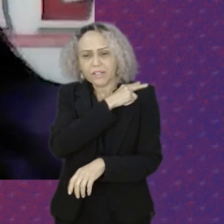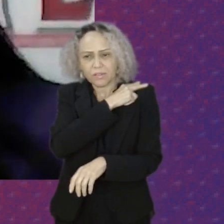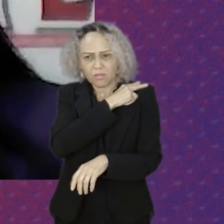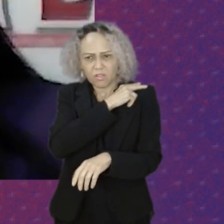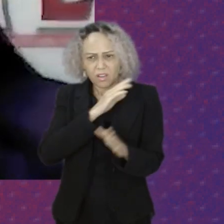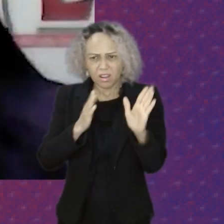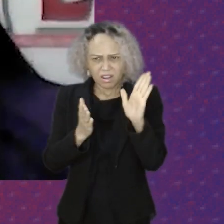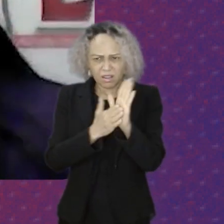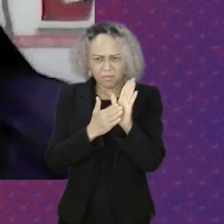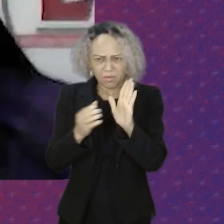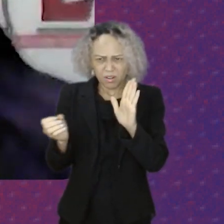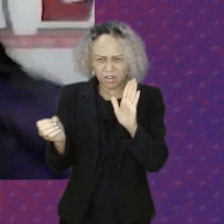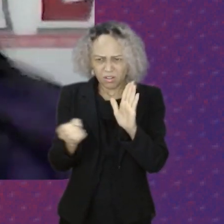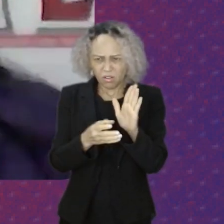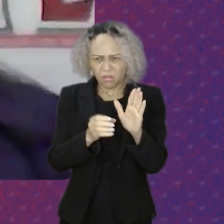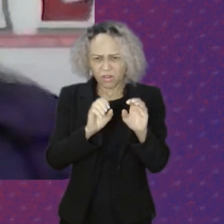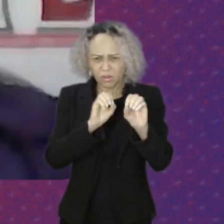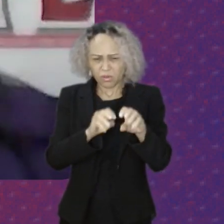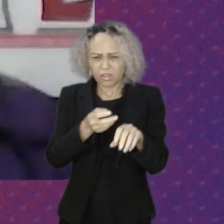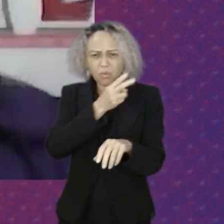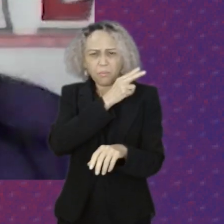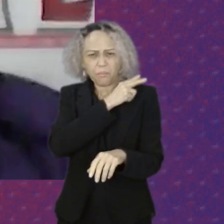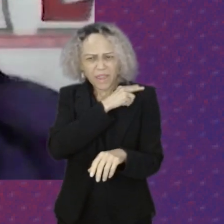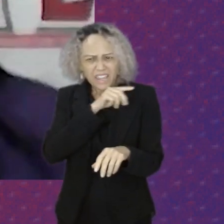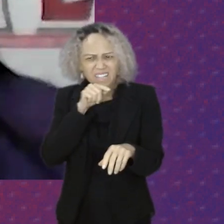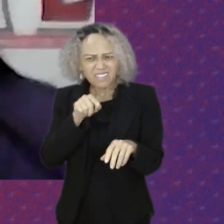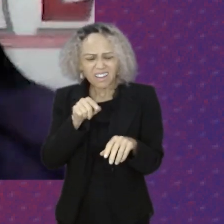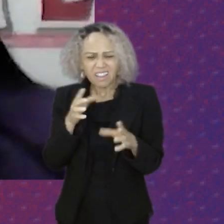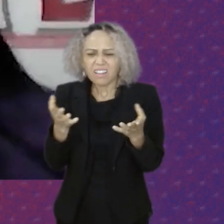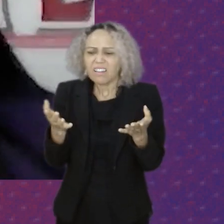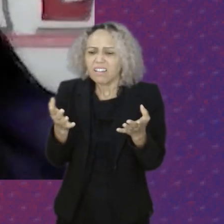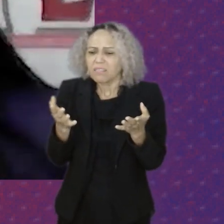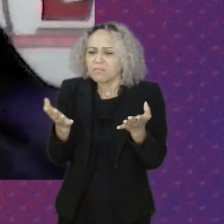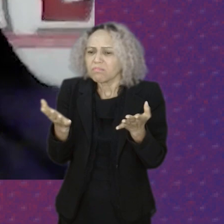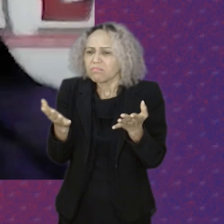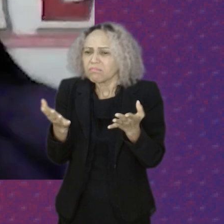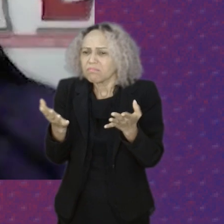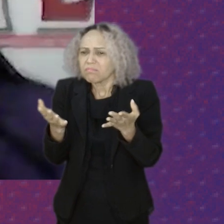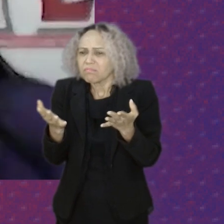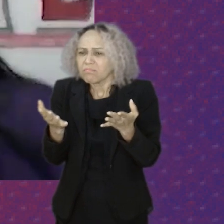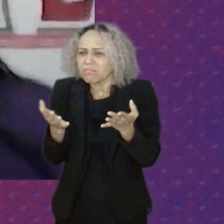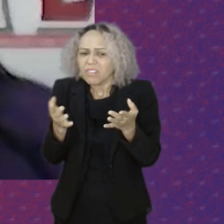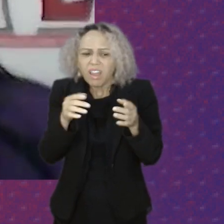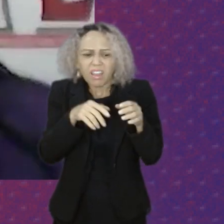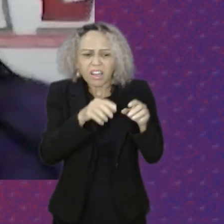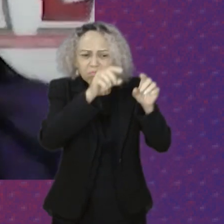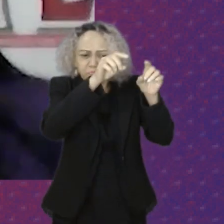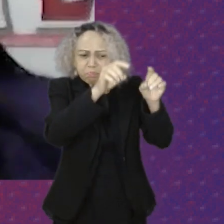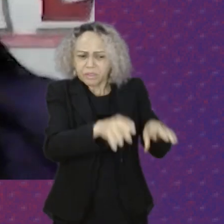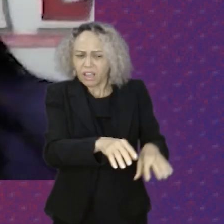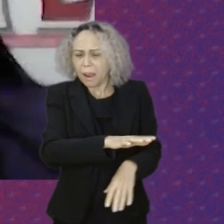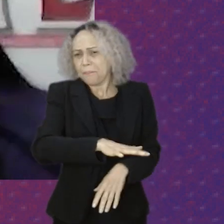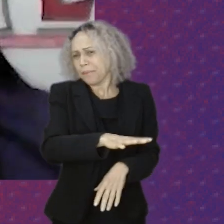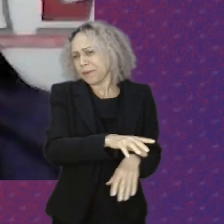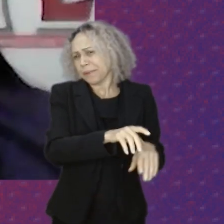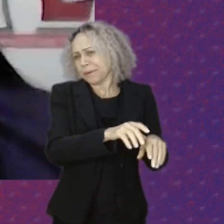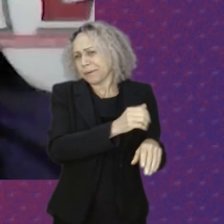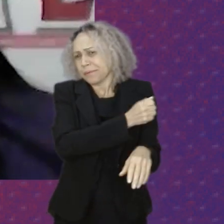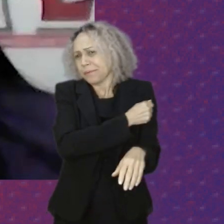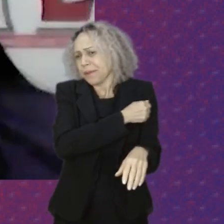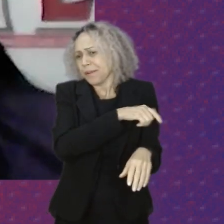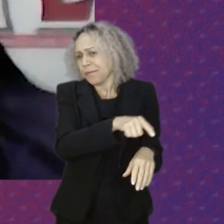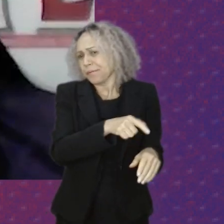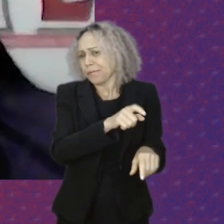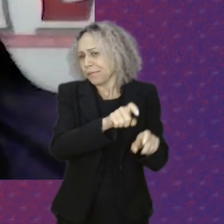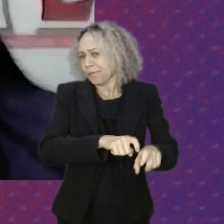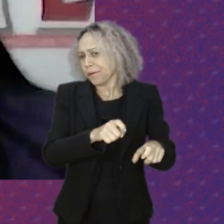não visualiza, não enxerga os sujeitos do campo. Por que que ela não enxerga os sujeitos do campo? Porque